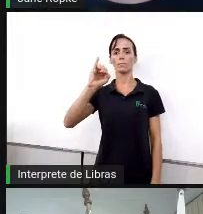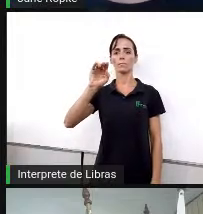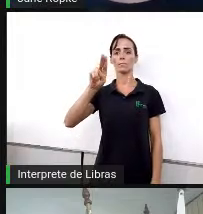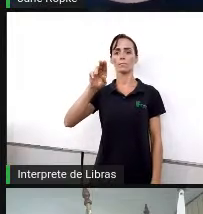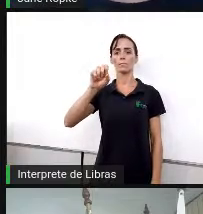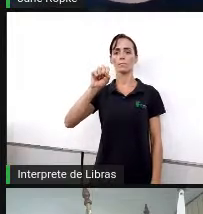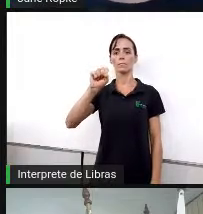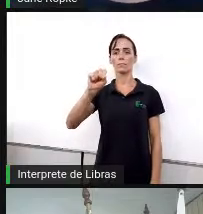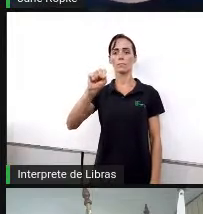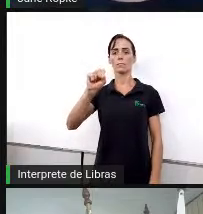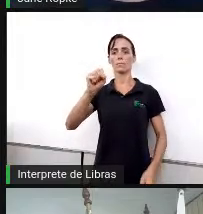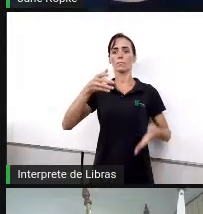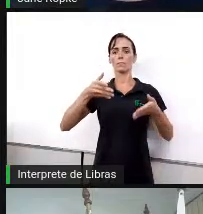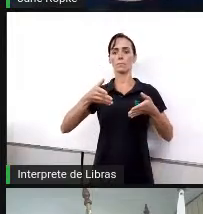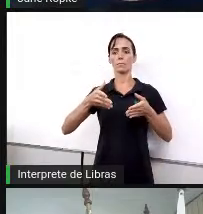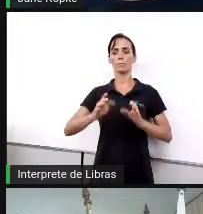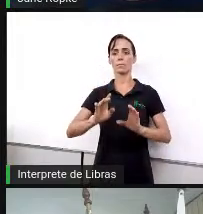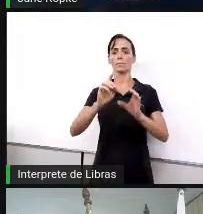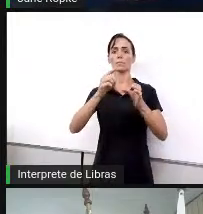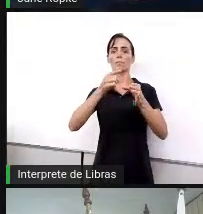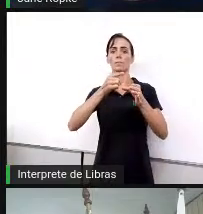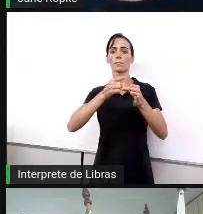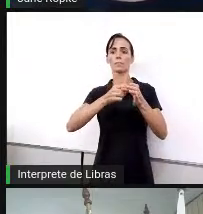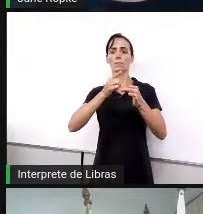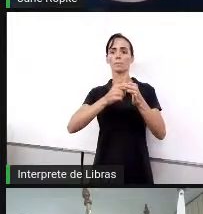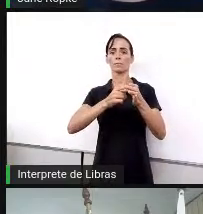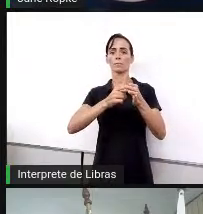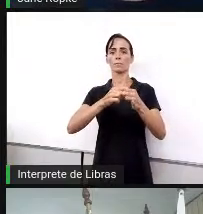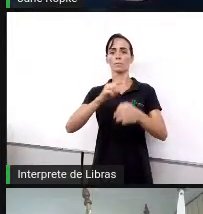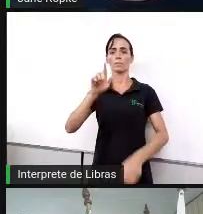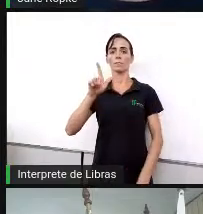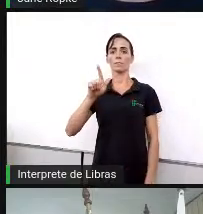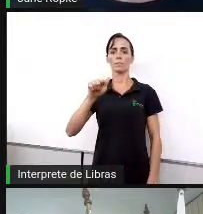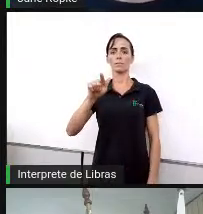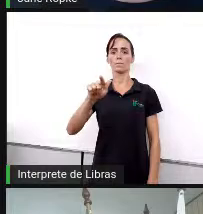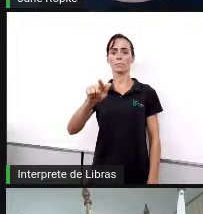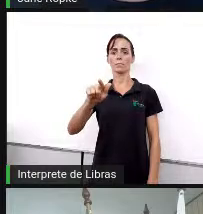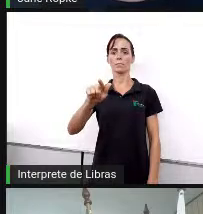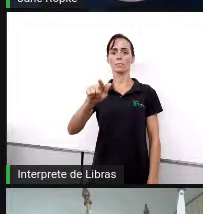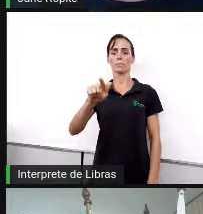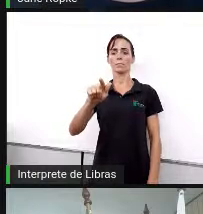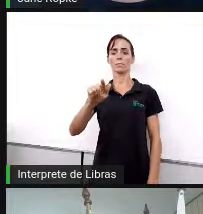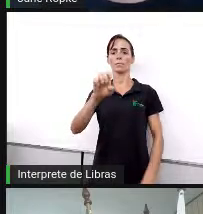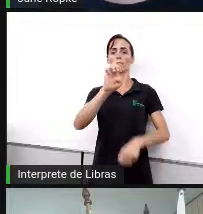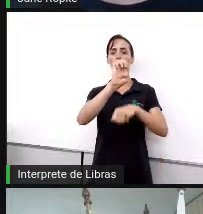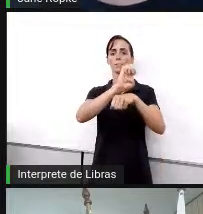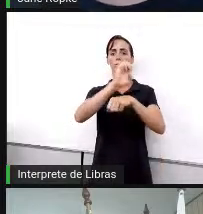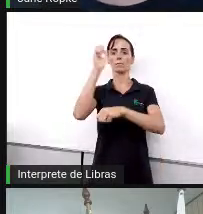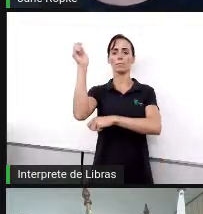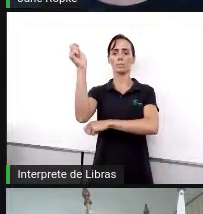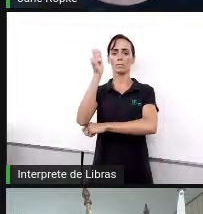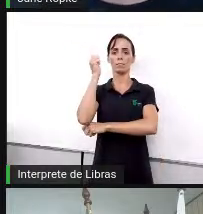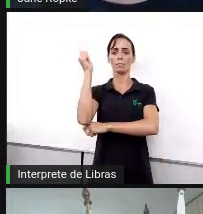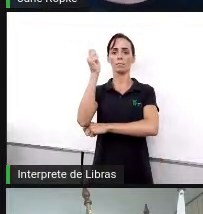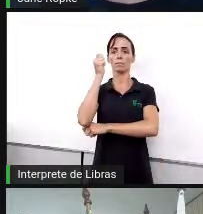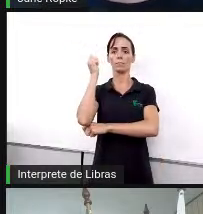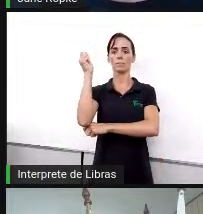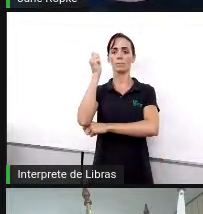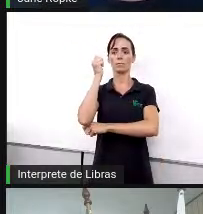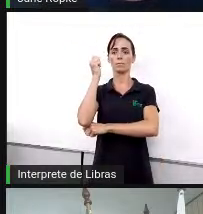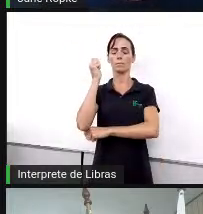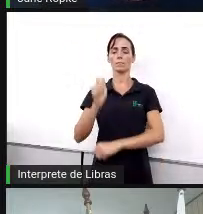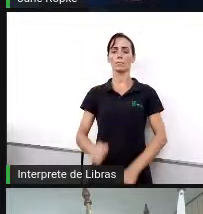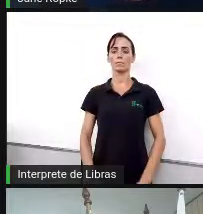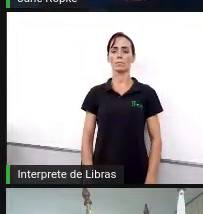Vinícius Lima Figur, natural da cidade de Giruá, estado do Rio Grande do